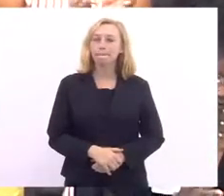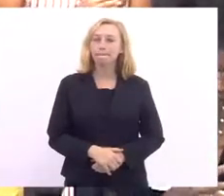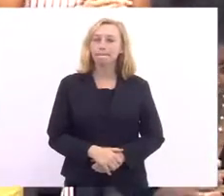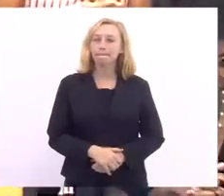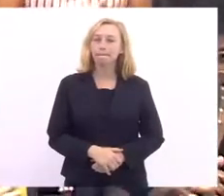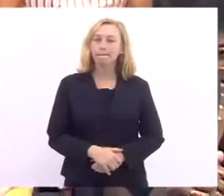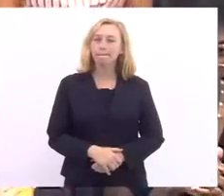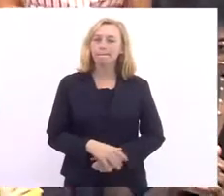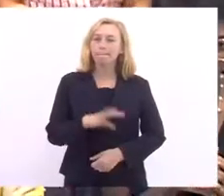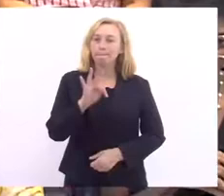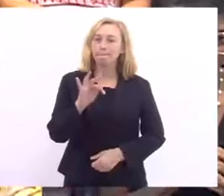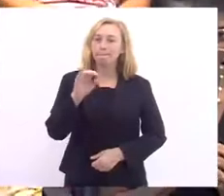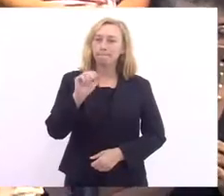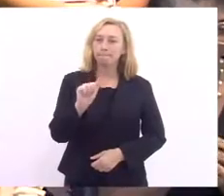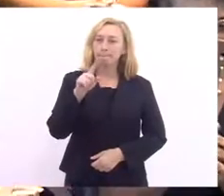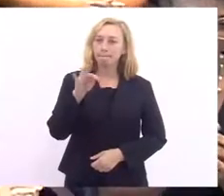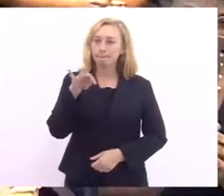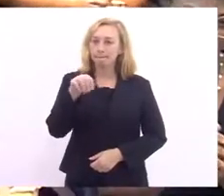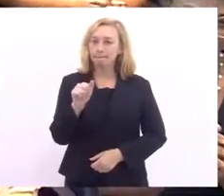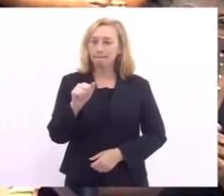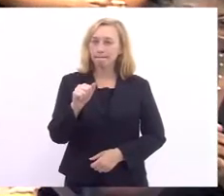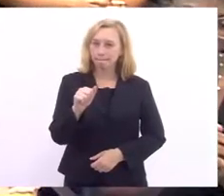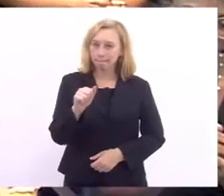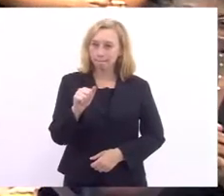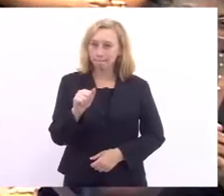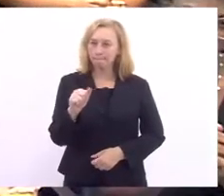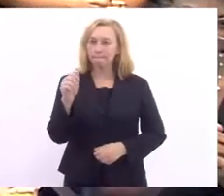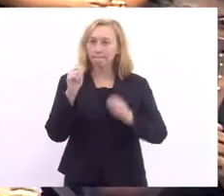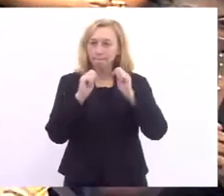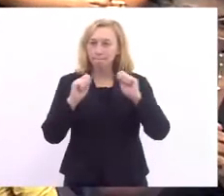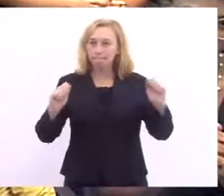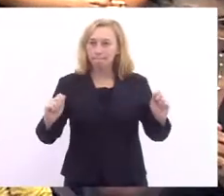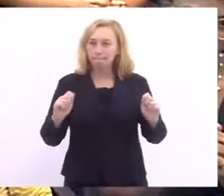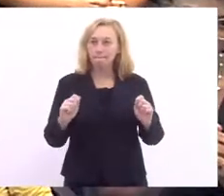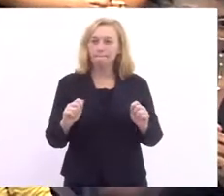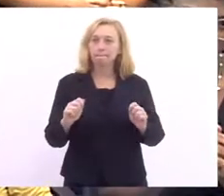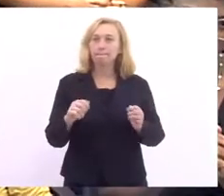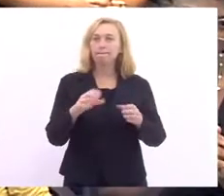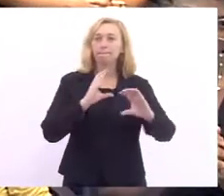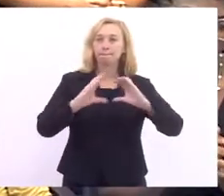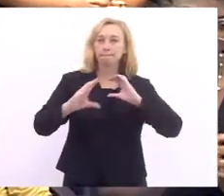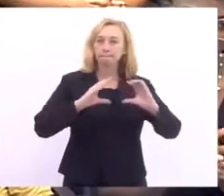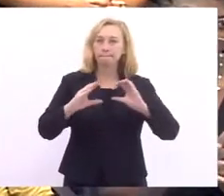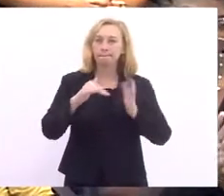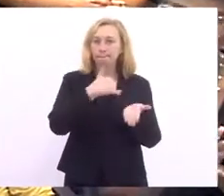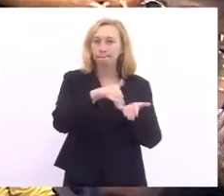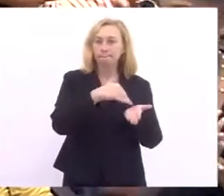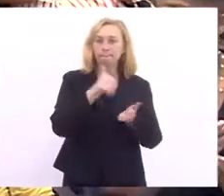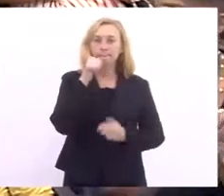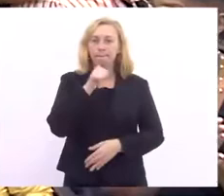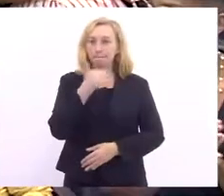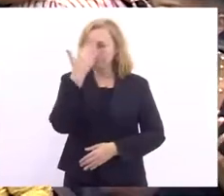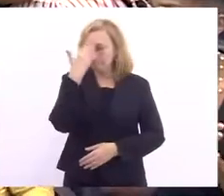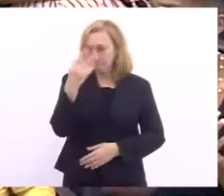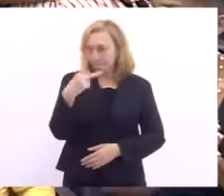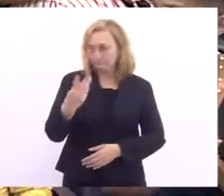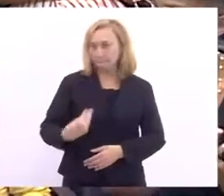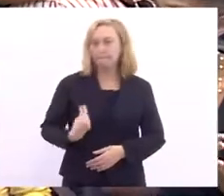a Thalita Nascimento Santos assessor de comunicação da secretaria da mulher muito obrigado pela presença